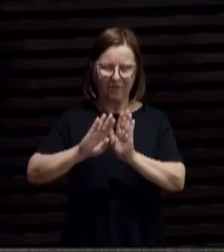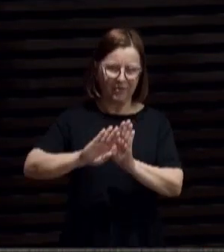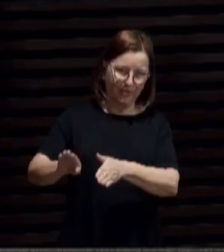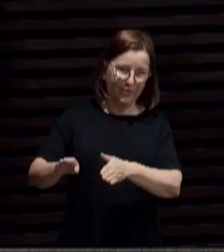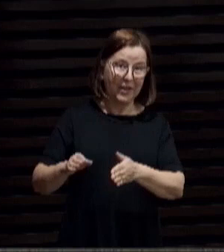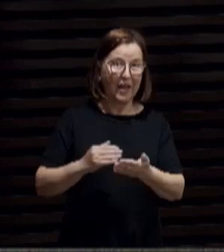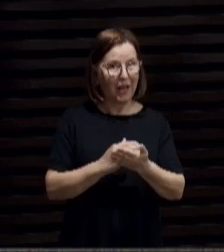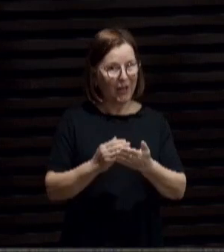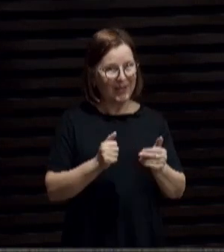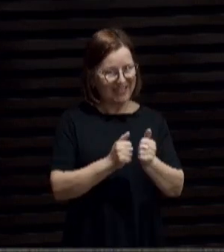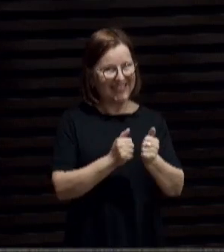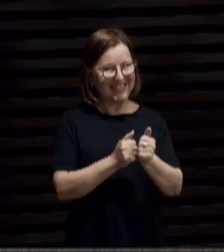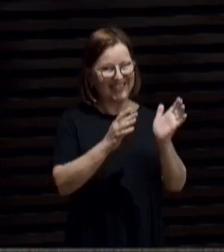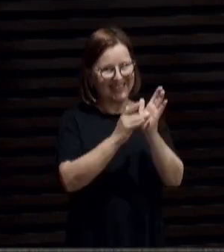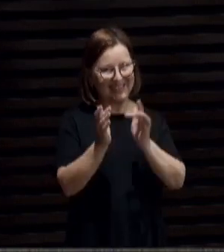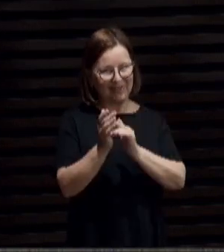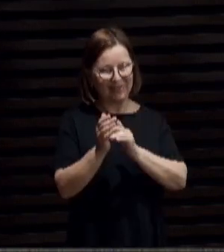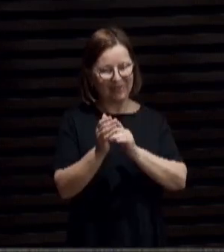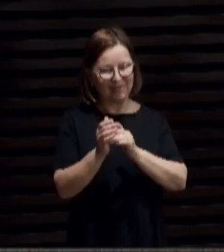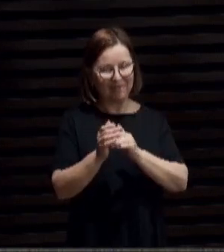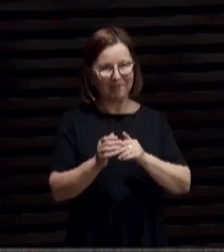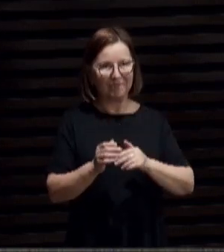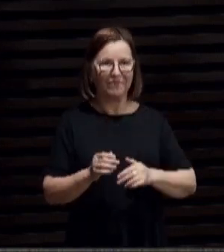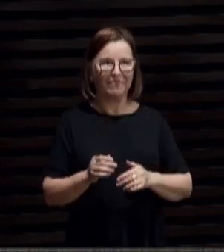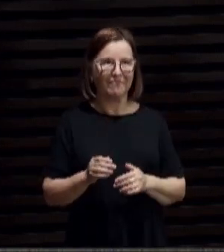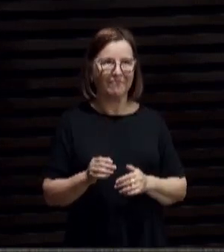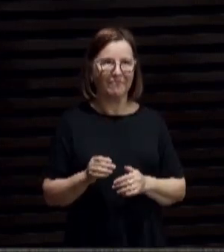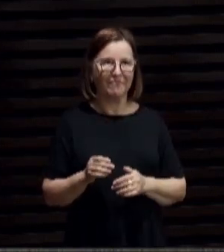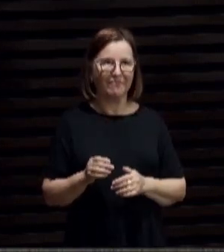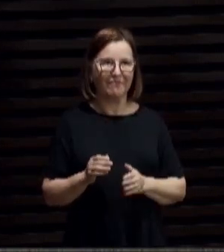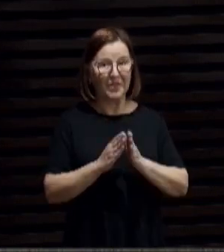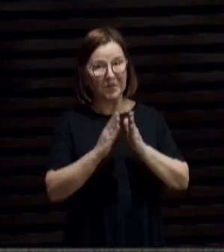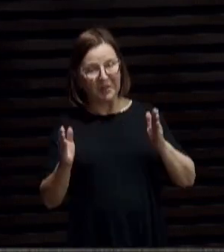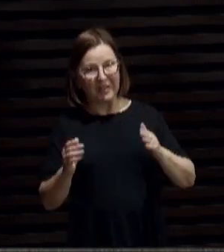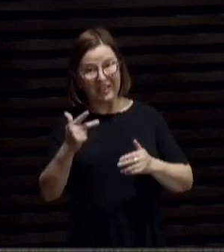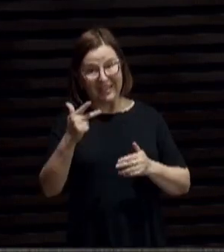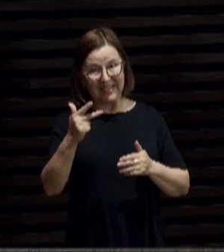durante 3 anos e meio, ele esteve com Jesus,